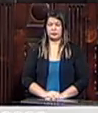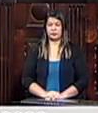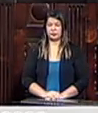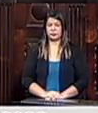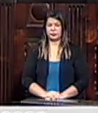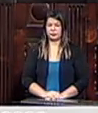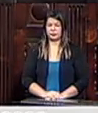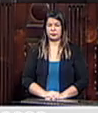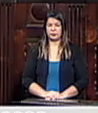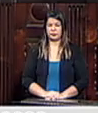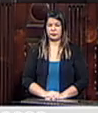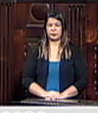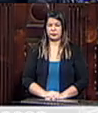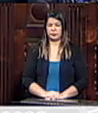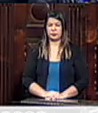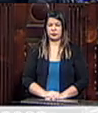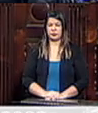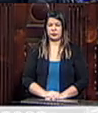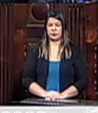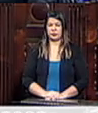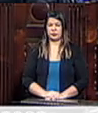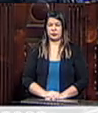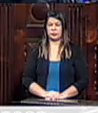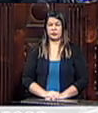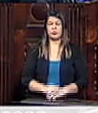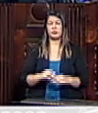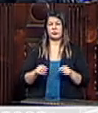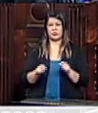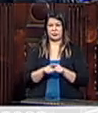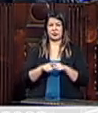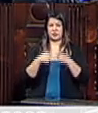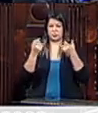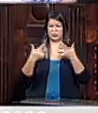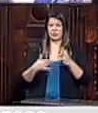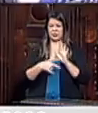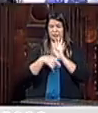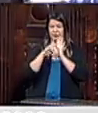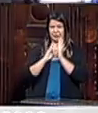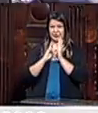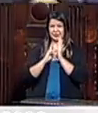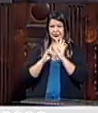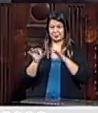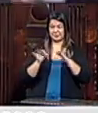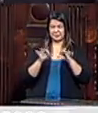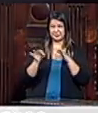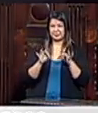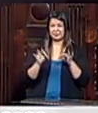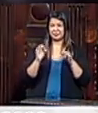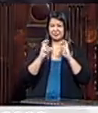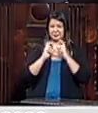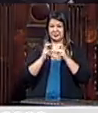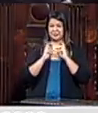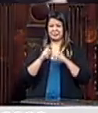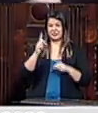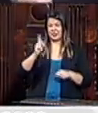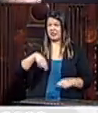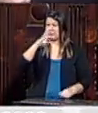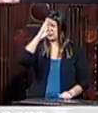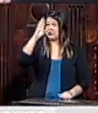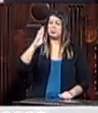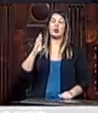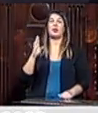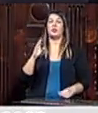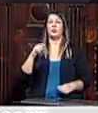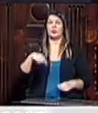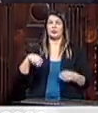Isso. E a exemplo do projeto anterior, é visando fomentar o turismo aqui no nosso estado, e nesse caso específico